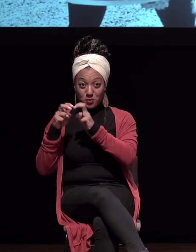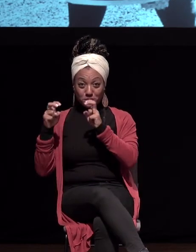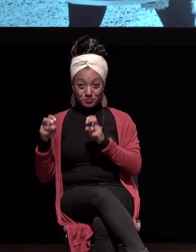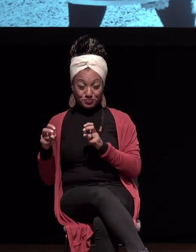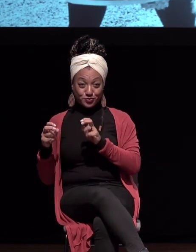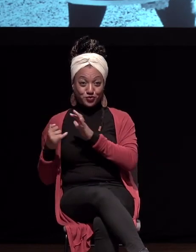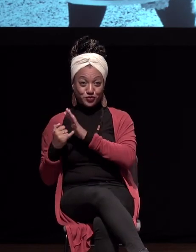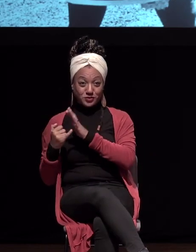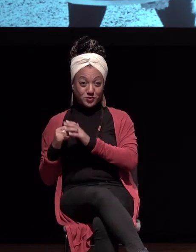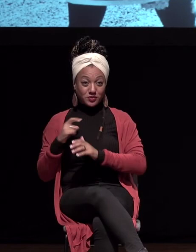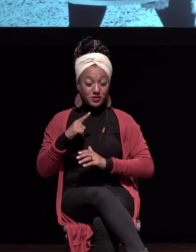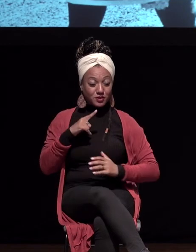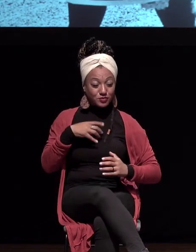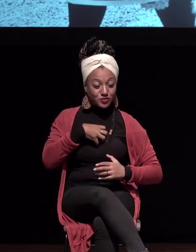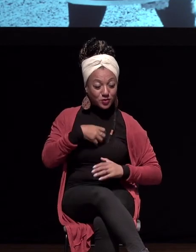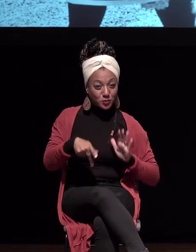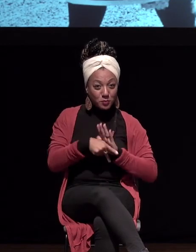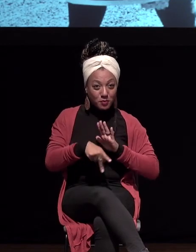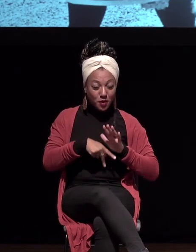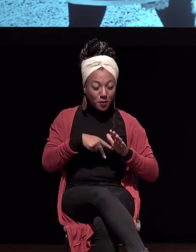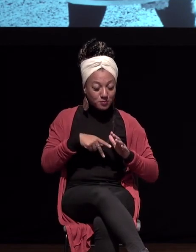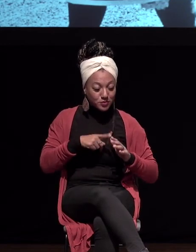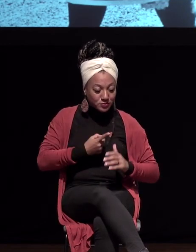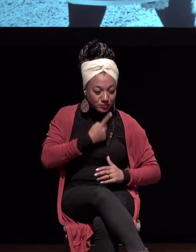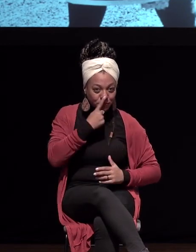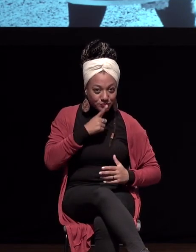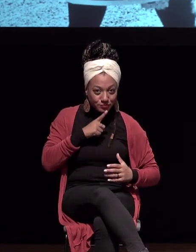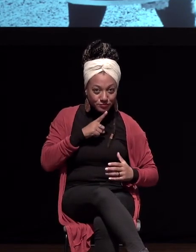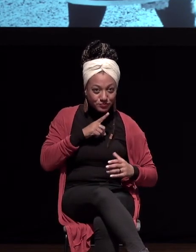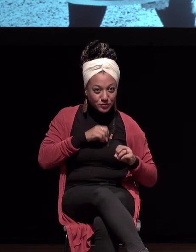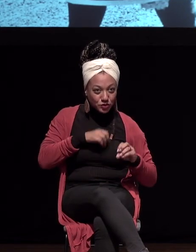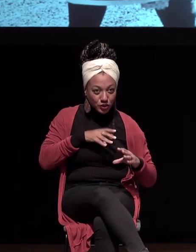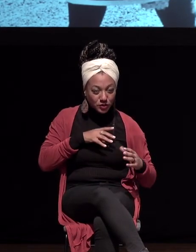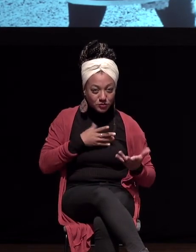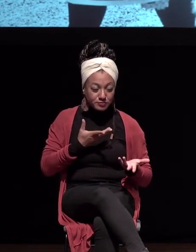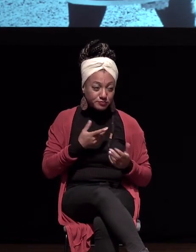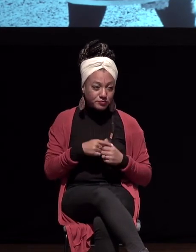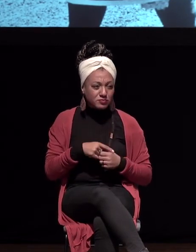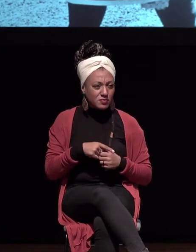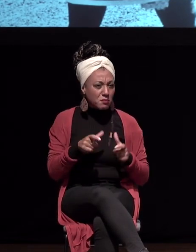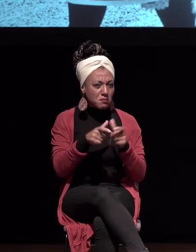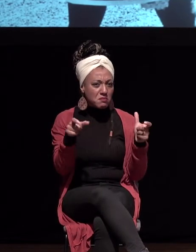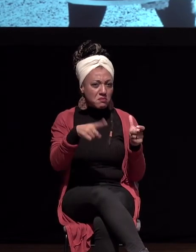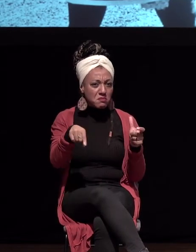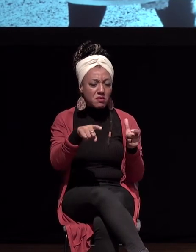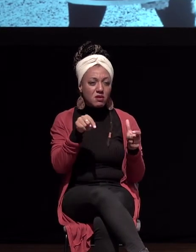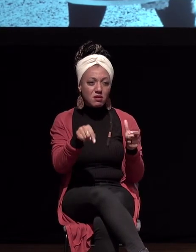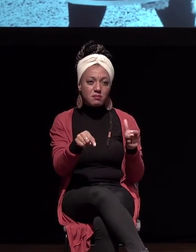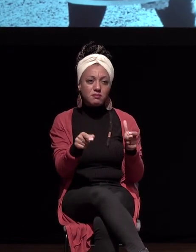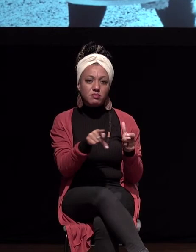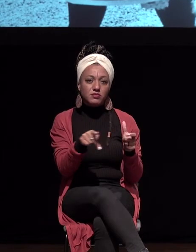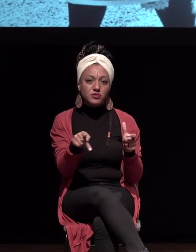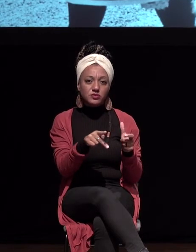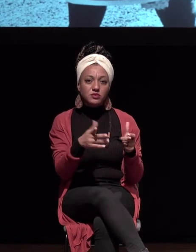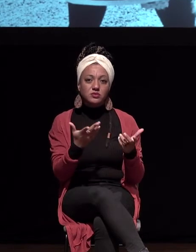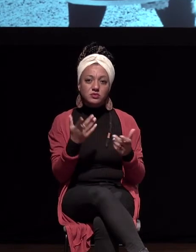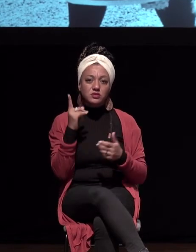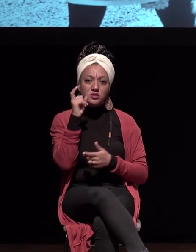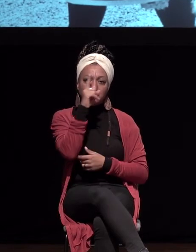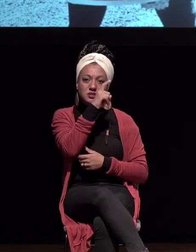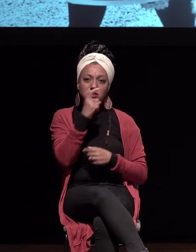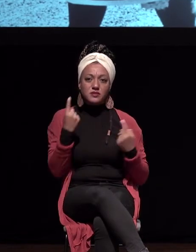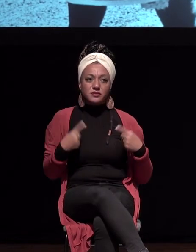você conseguiria responder essa pergunta, eu não tenho uma resposta para ela, mas acho que, como quase todo mundo que está aqui é professor, a gente tem um desafio de trabalhar